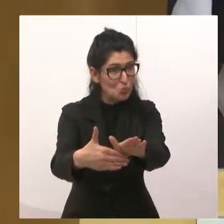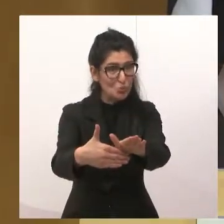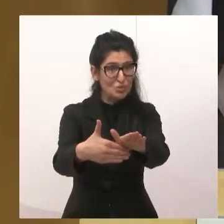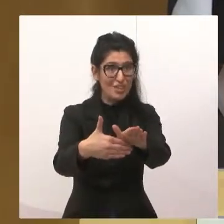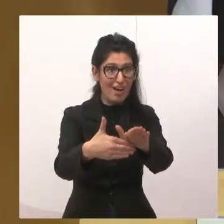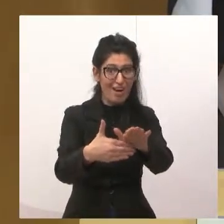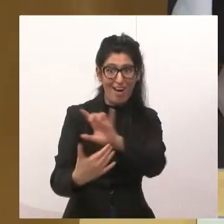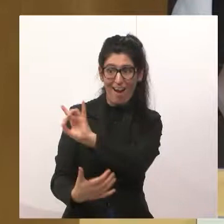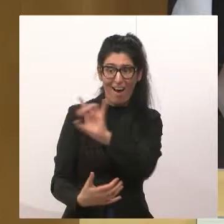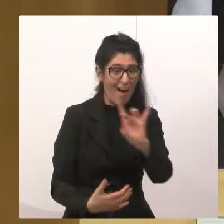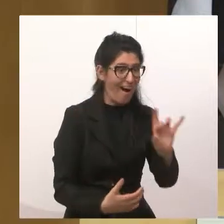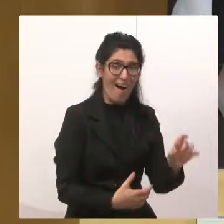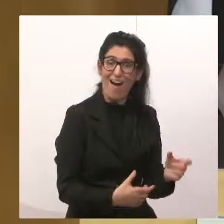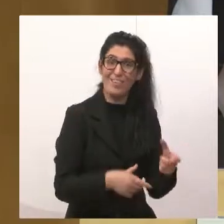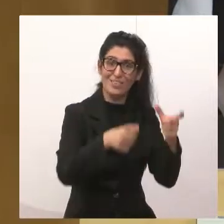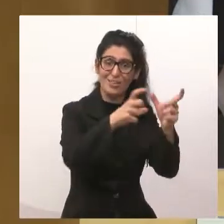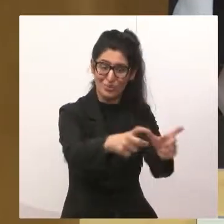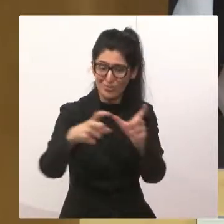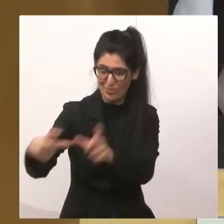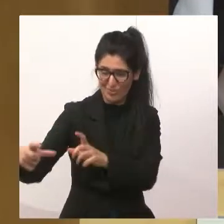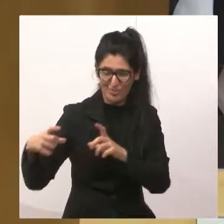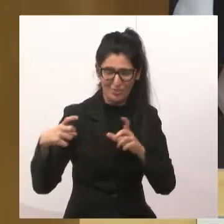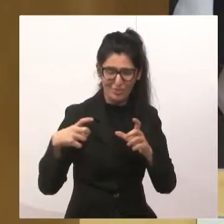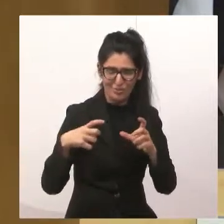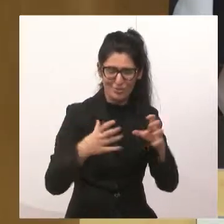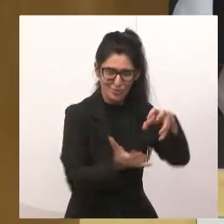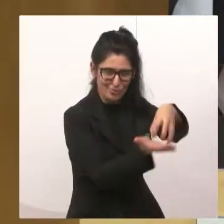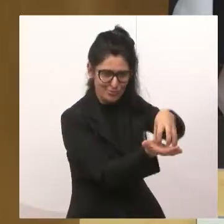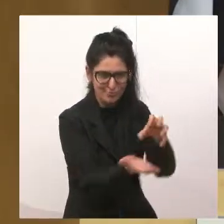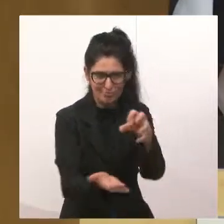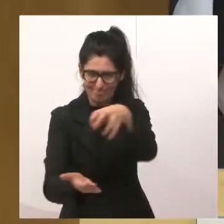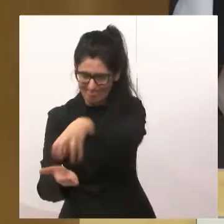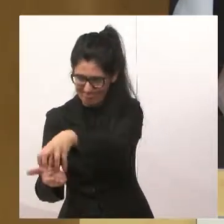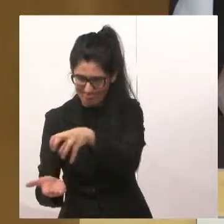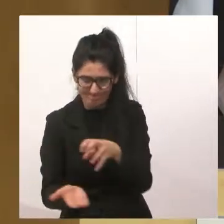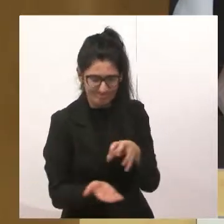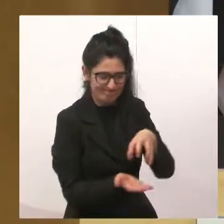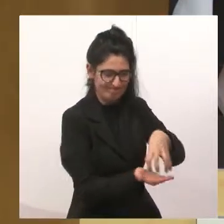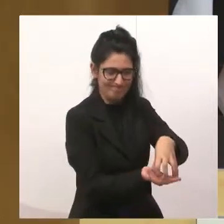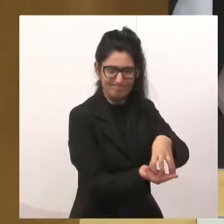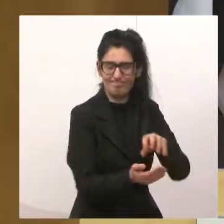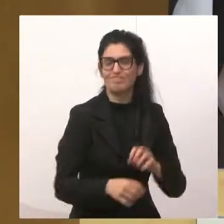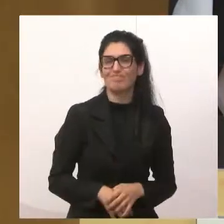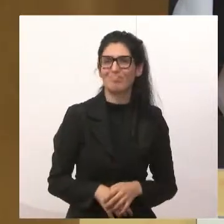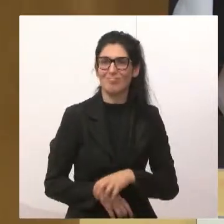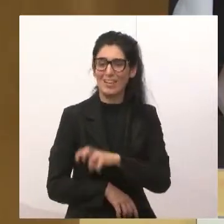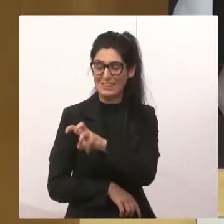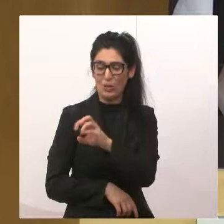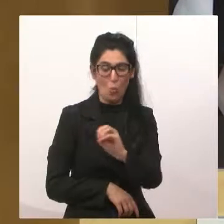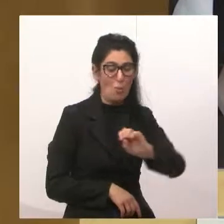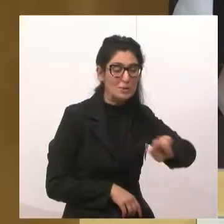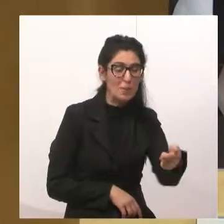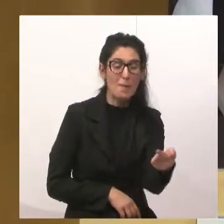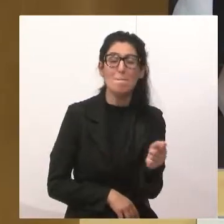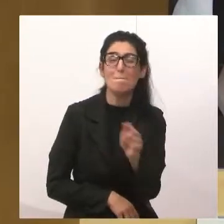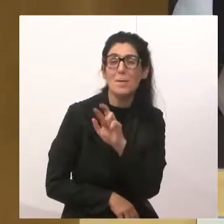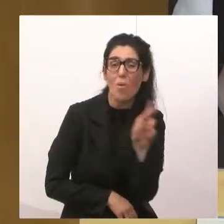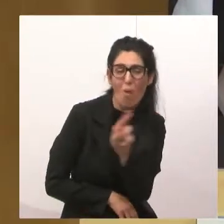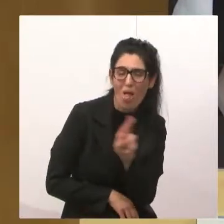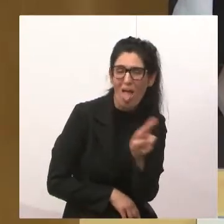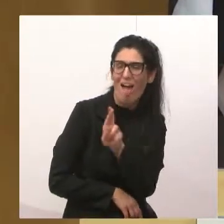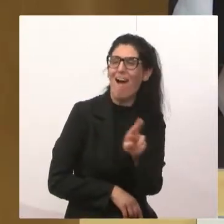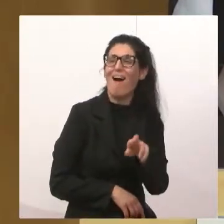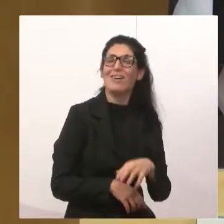sejam o mais rapidamente revertidos a ela, né? Para que possam ali fazer os investimentos, algumas vão